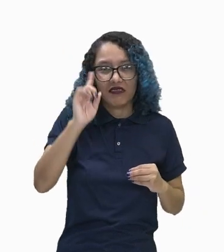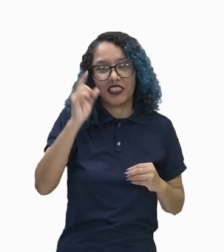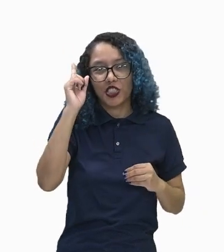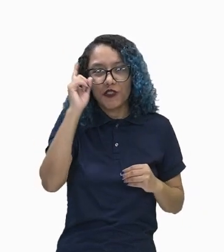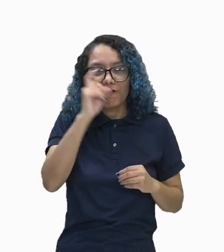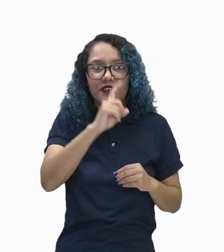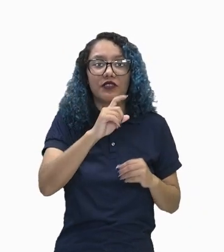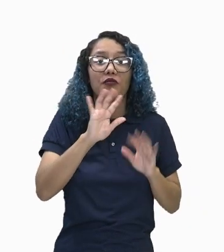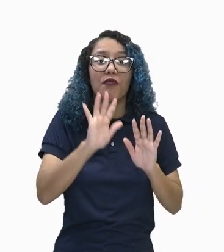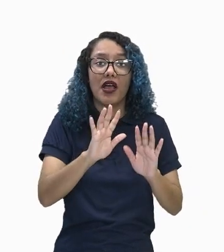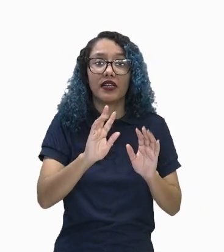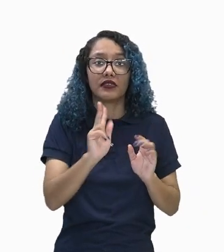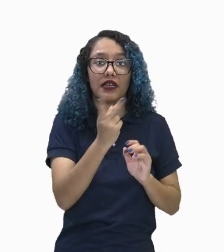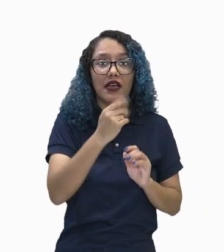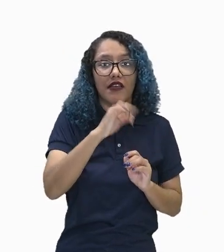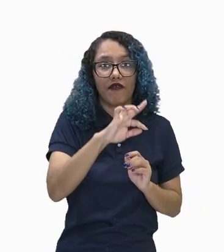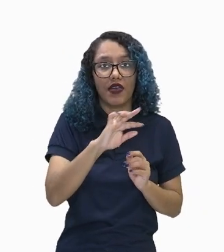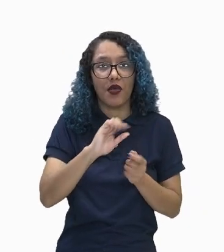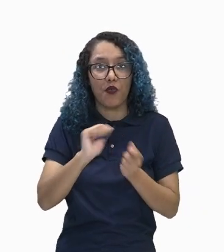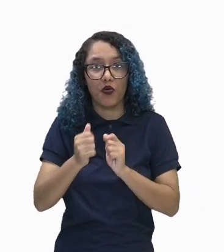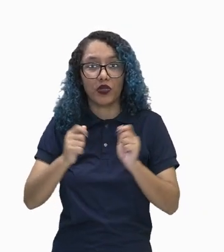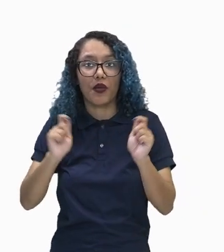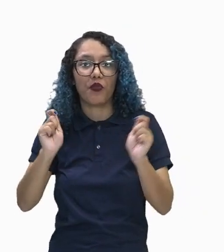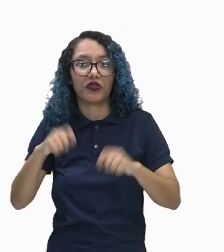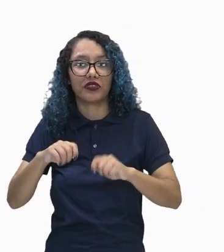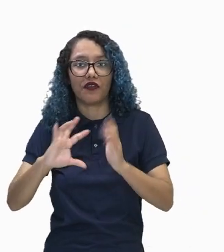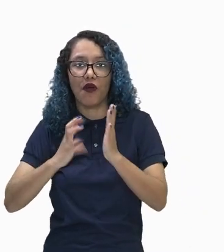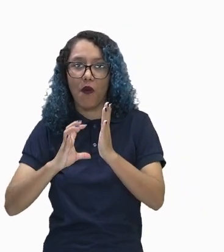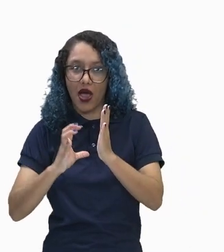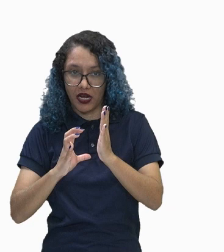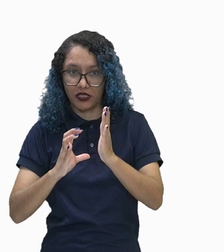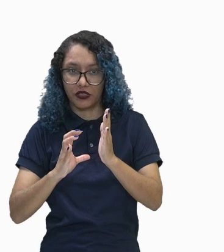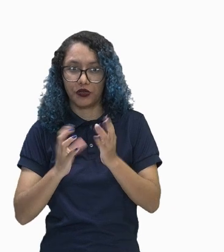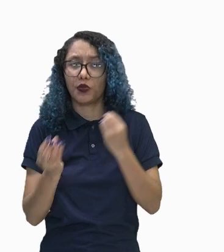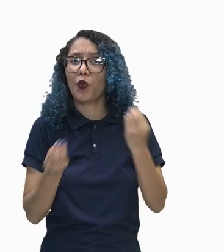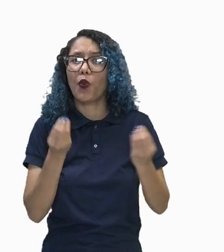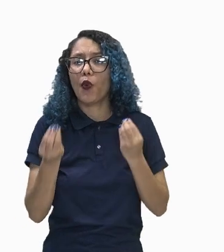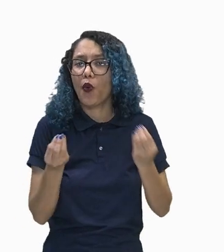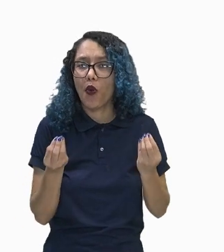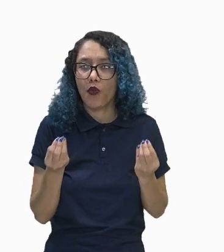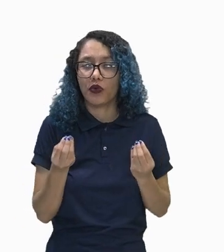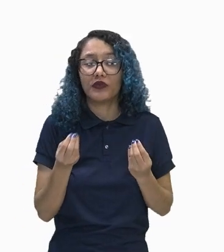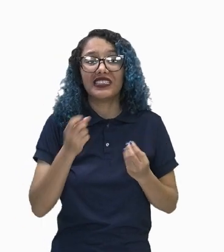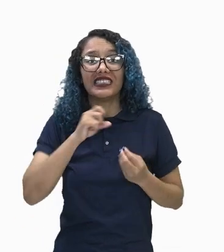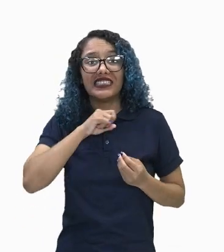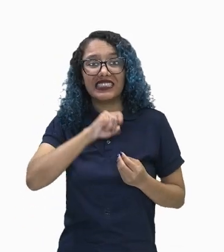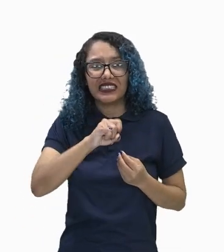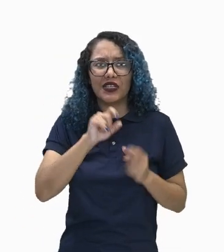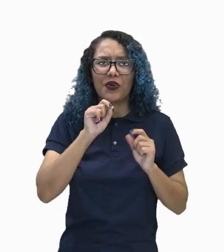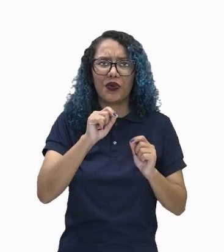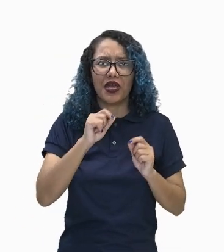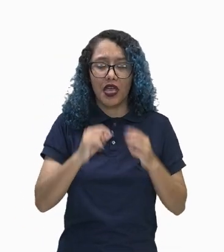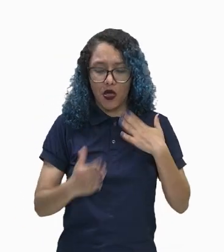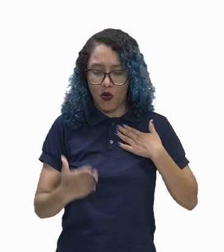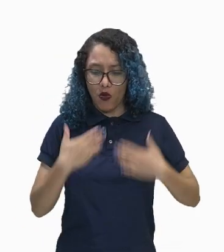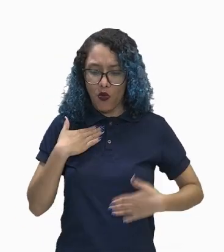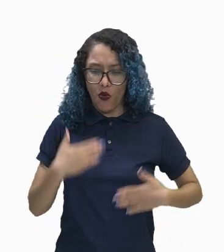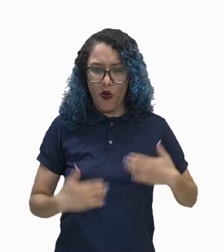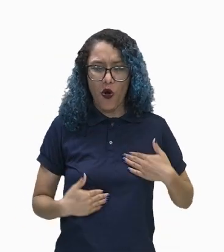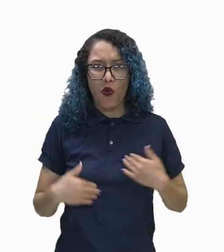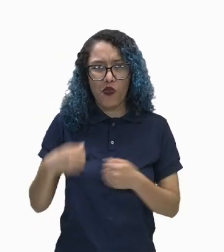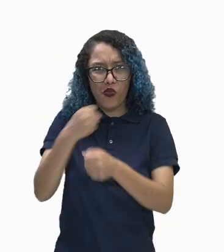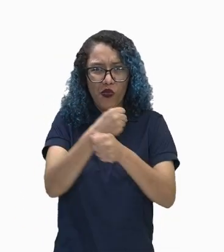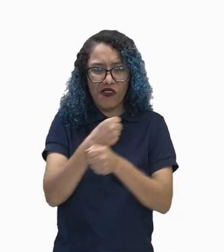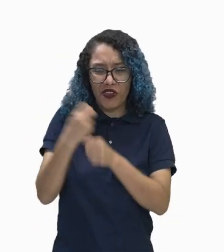AIDS, professora? Quando o organismo não tem mais forças para